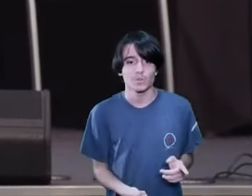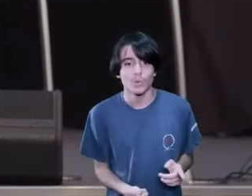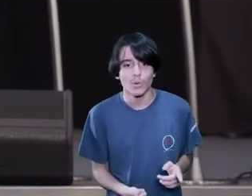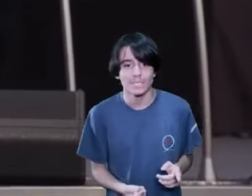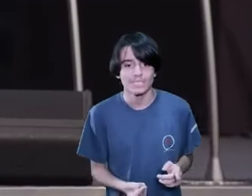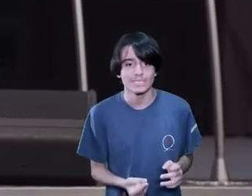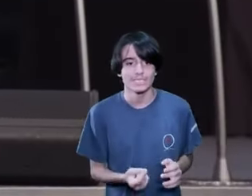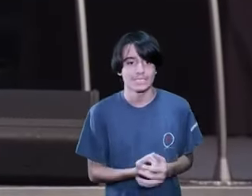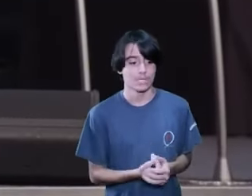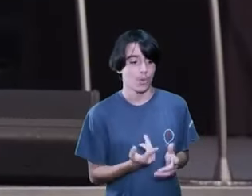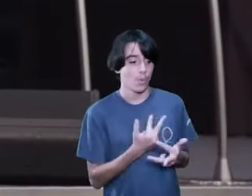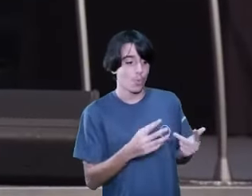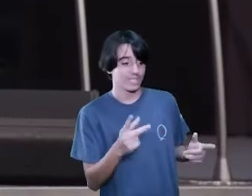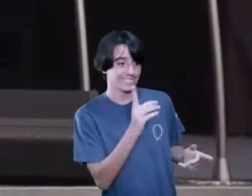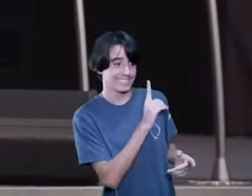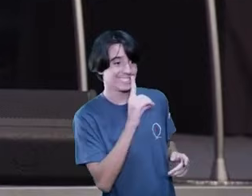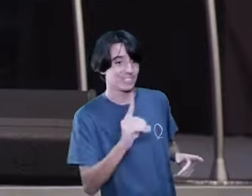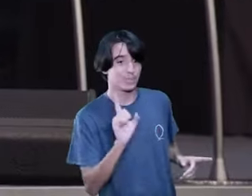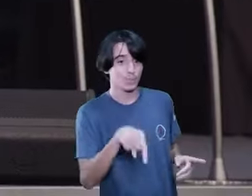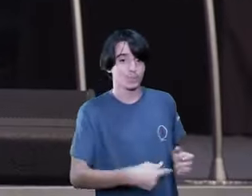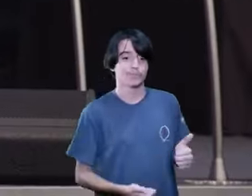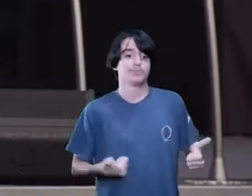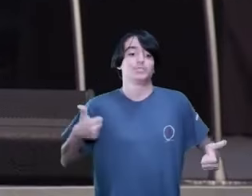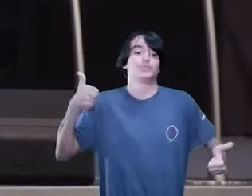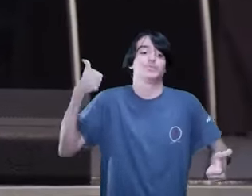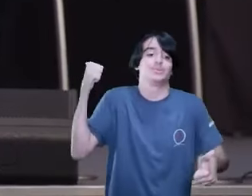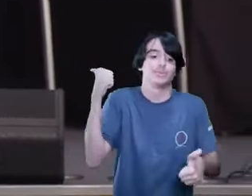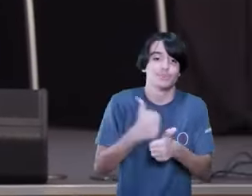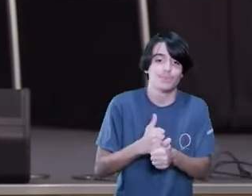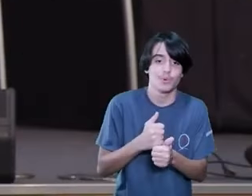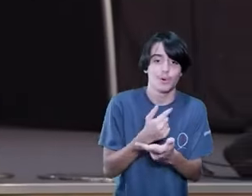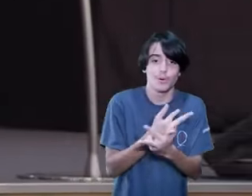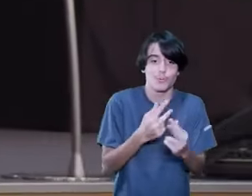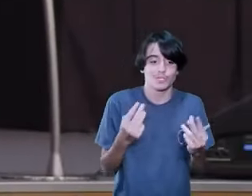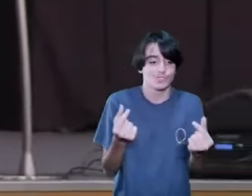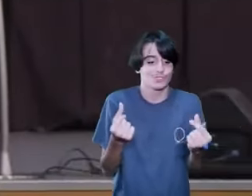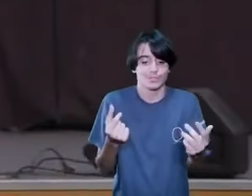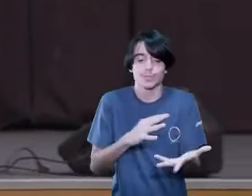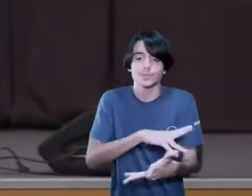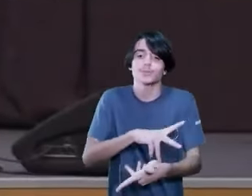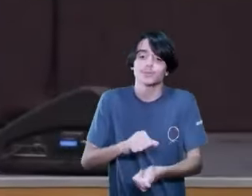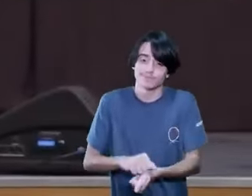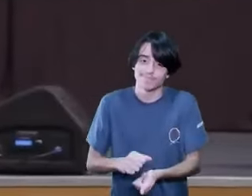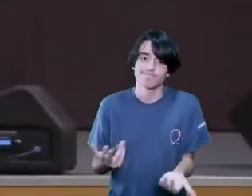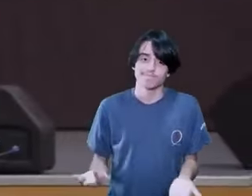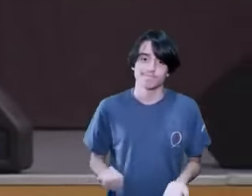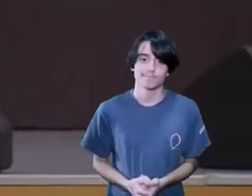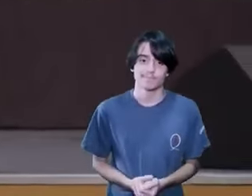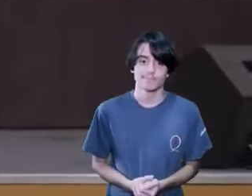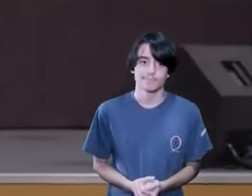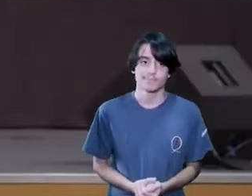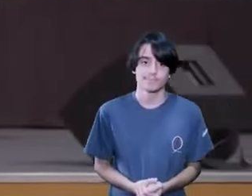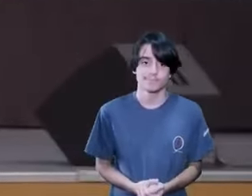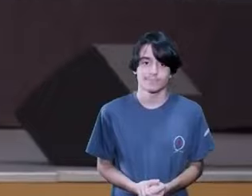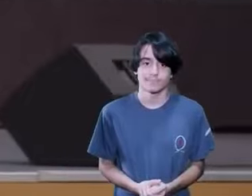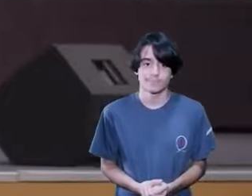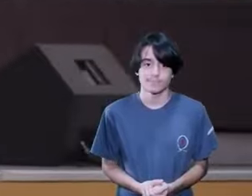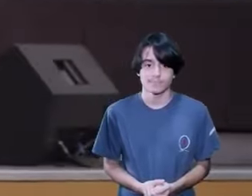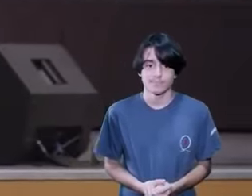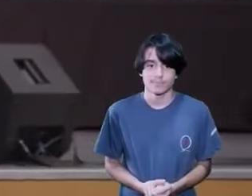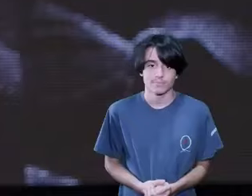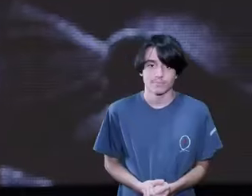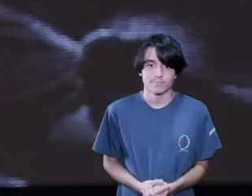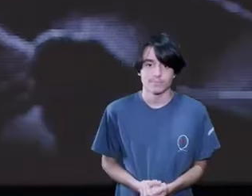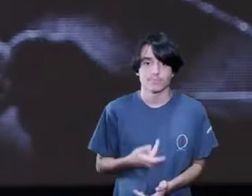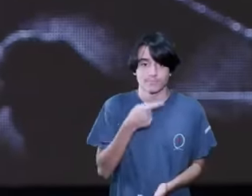estar em Deus e colocamos nas coisas que Ele nos deu. E eu vim